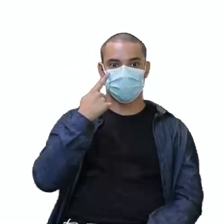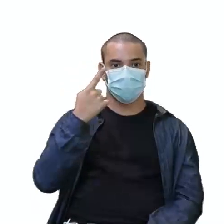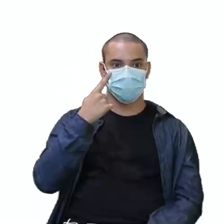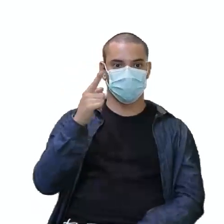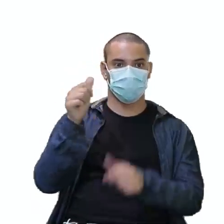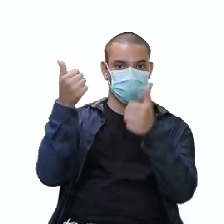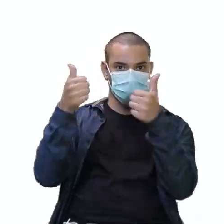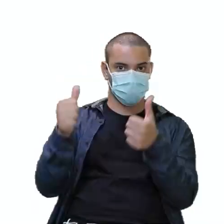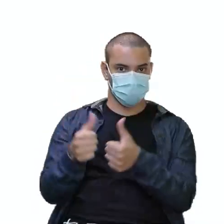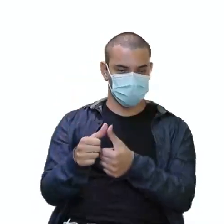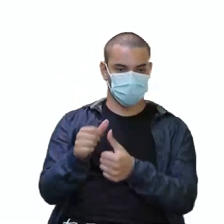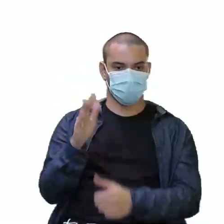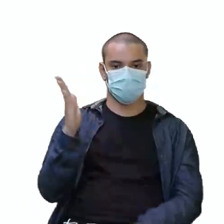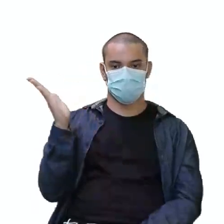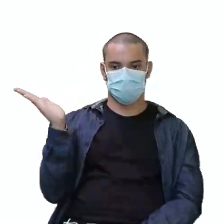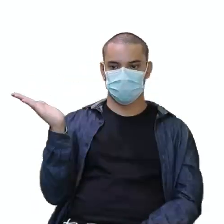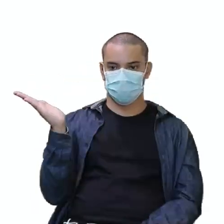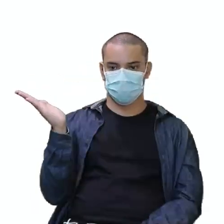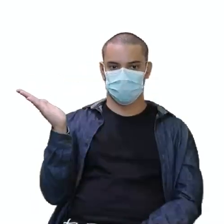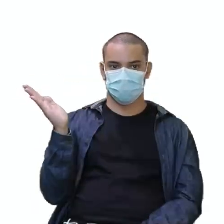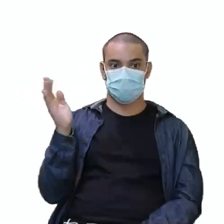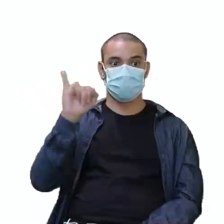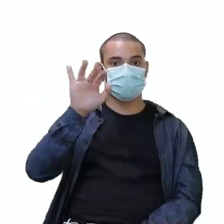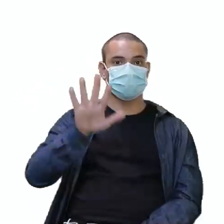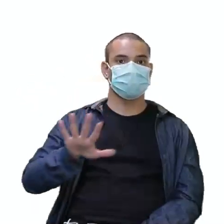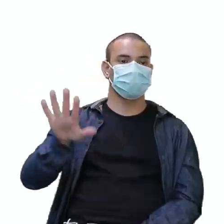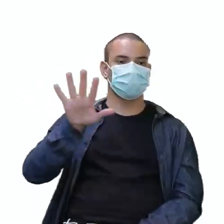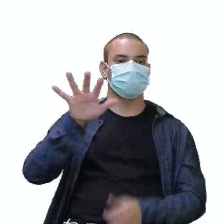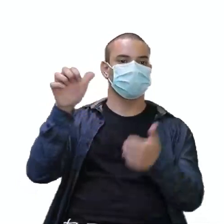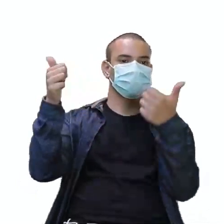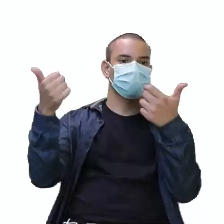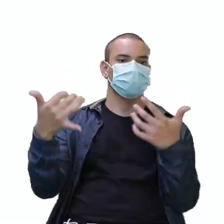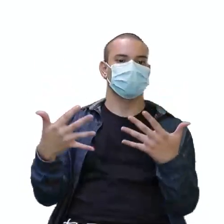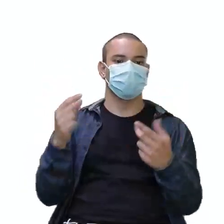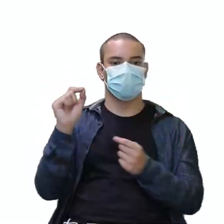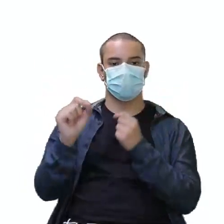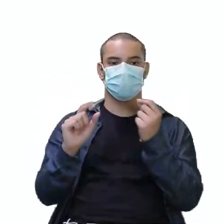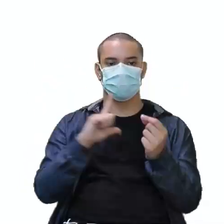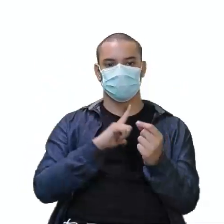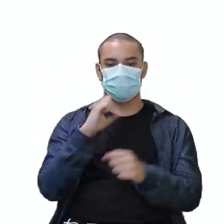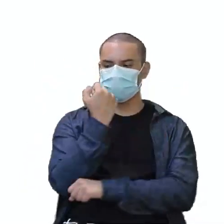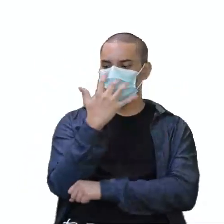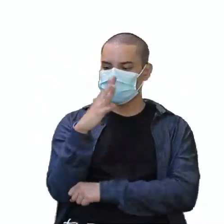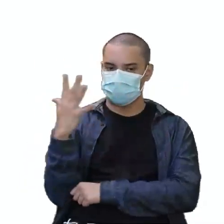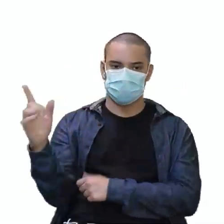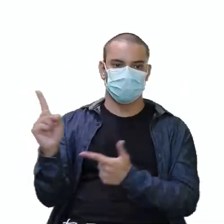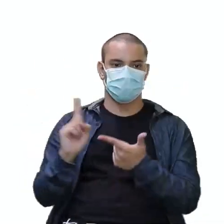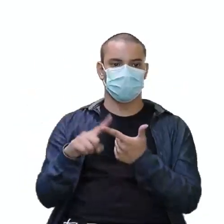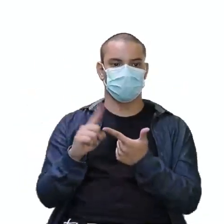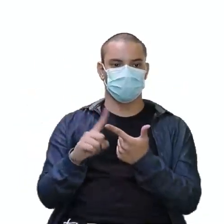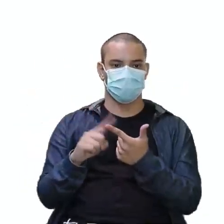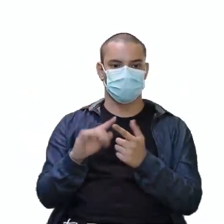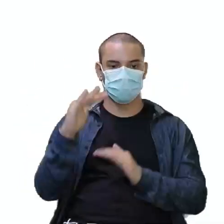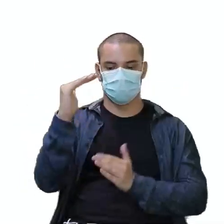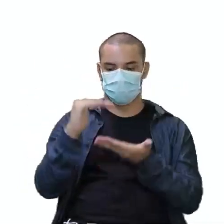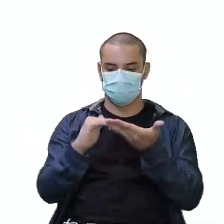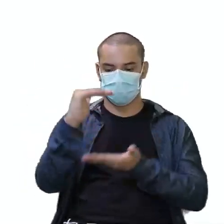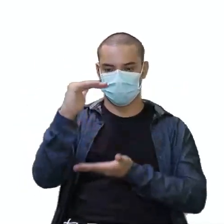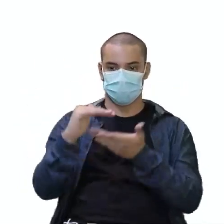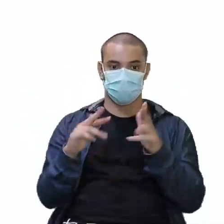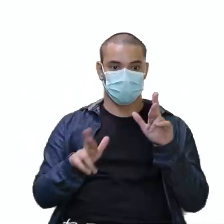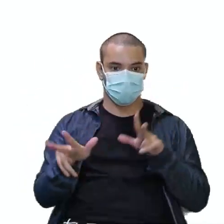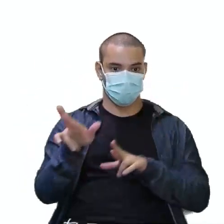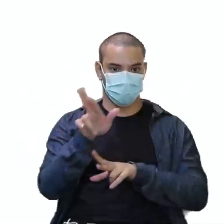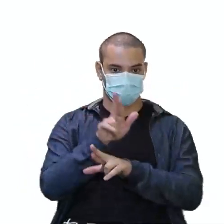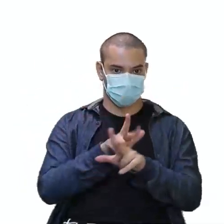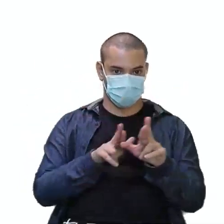2, observe a figura, tá? Na figura nós temos várias arvorezinhas, vários vegetais de tamanhos